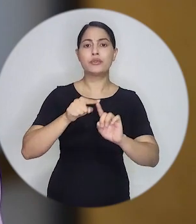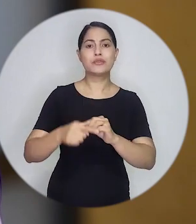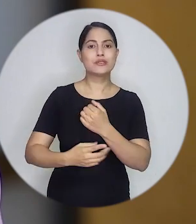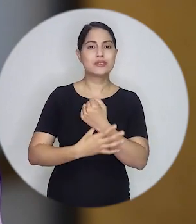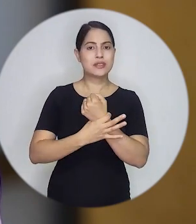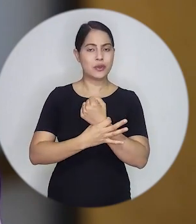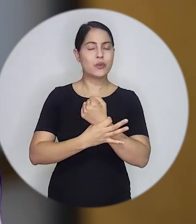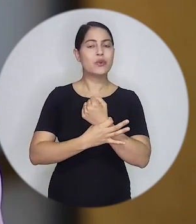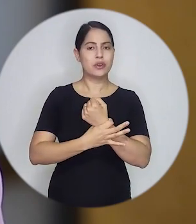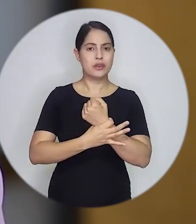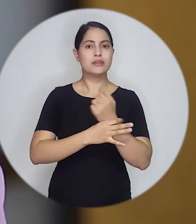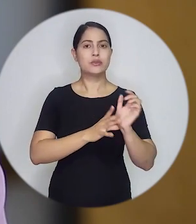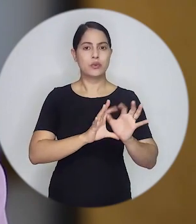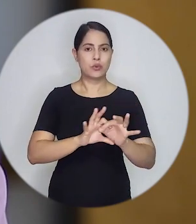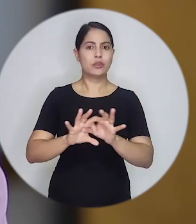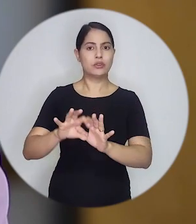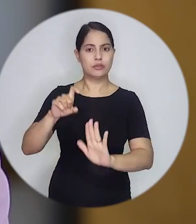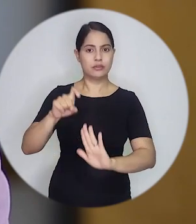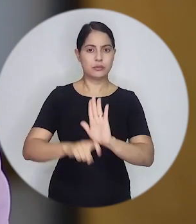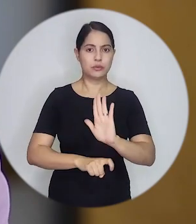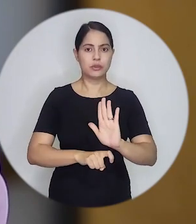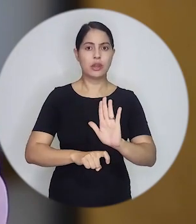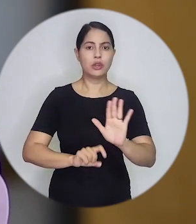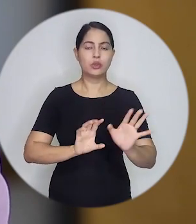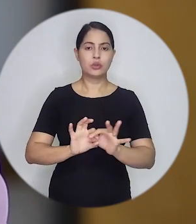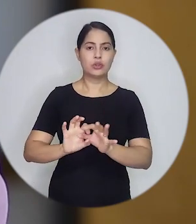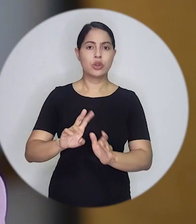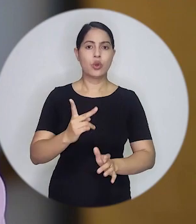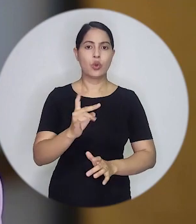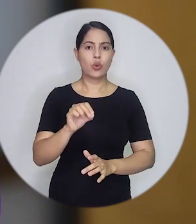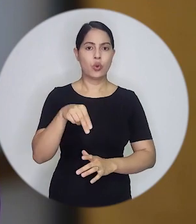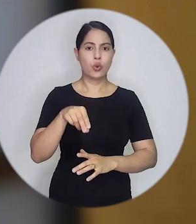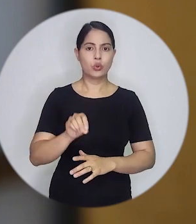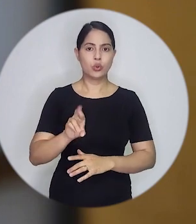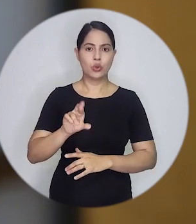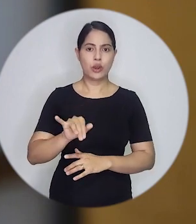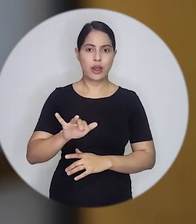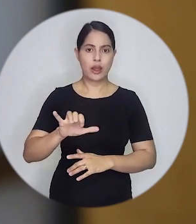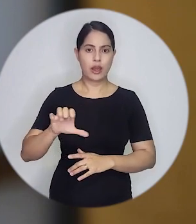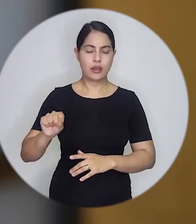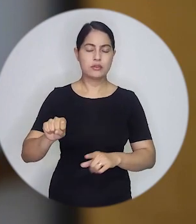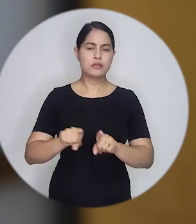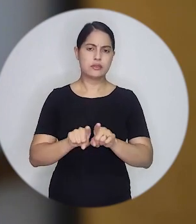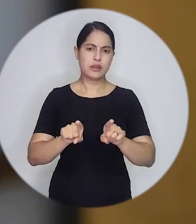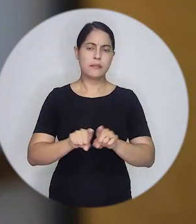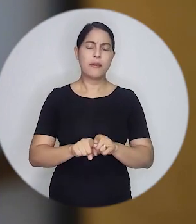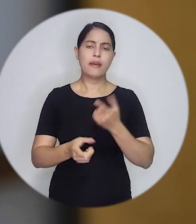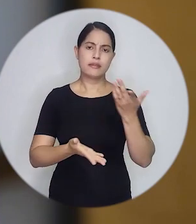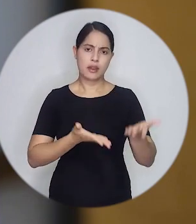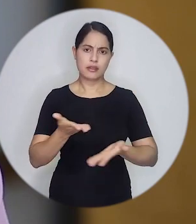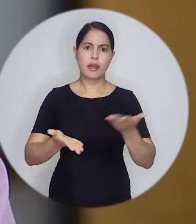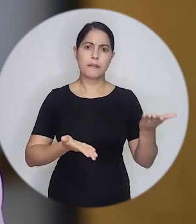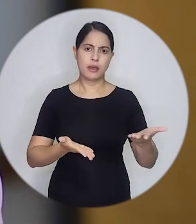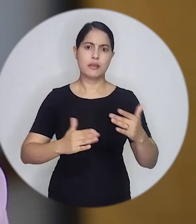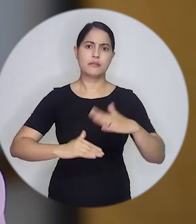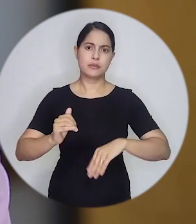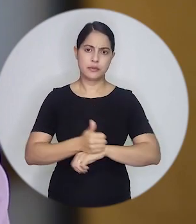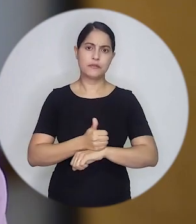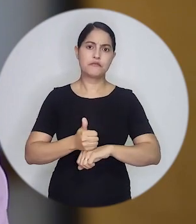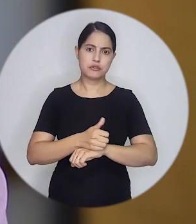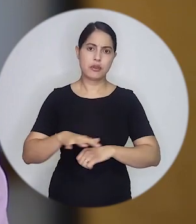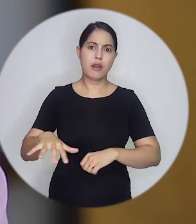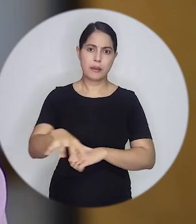para garantir segurança jurídica tributária aos contratos de honorários já firmados e o tratamento adequado às